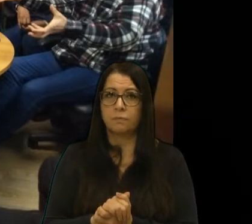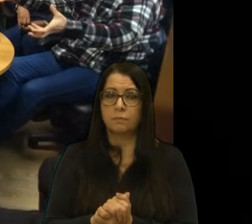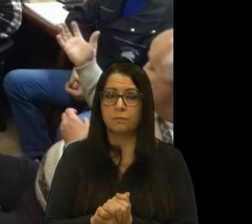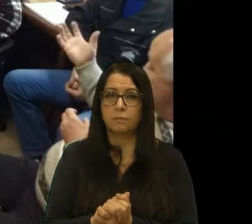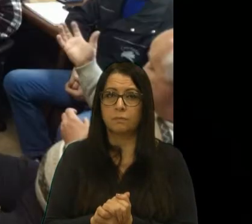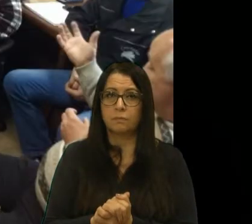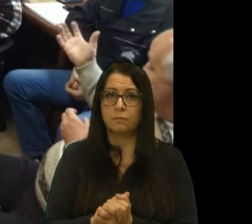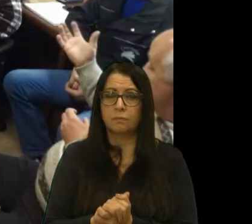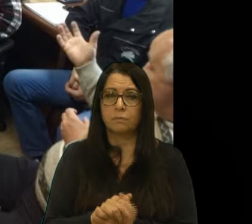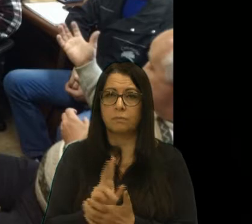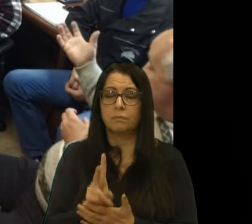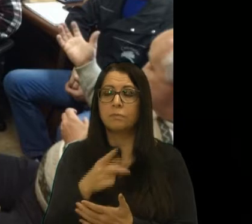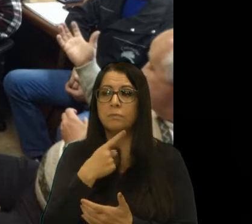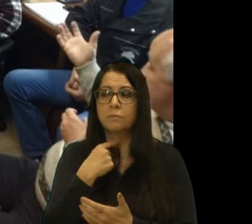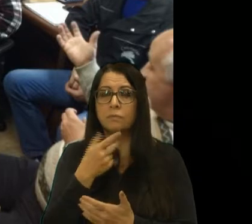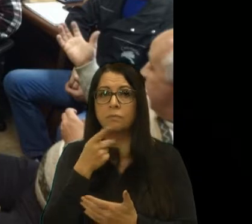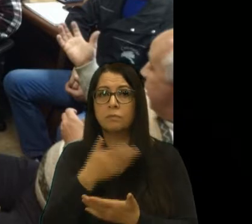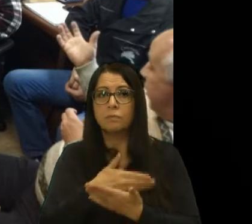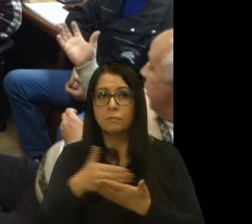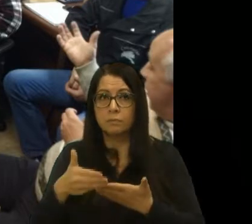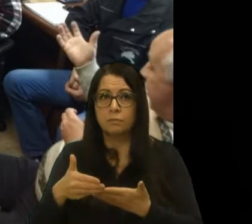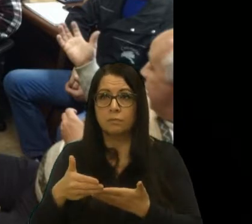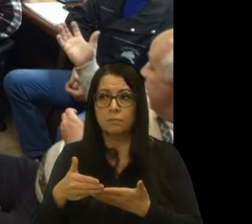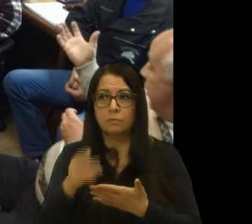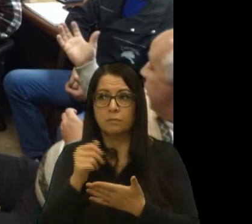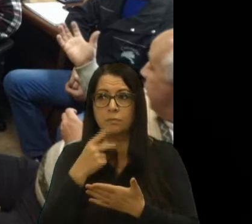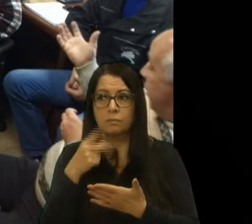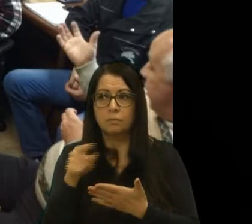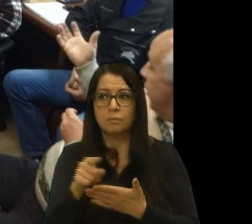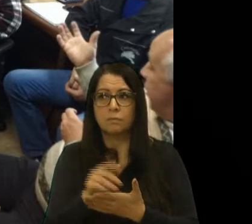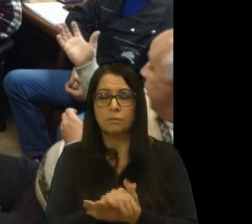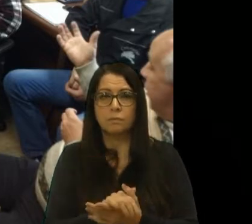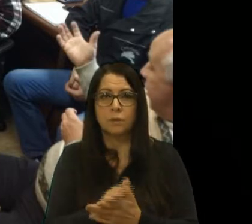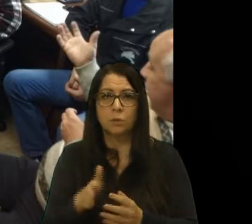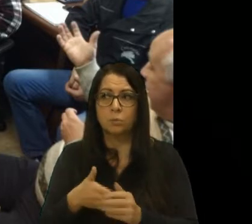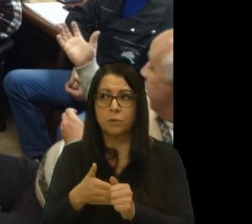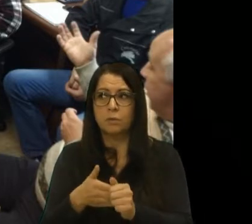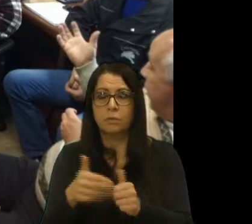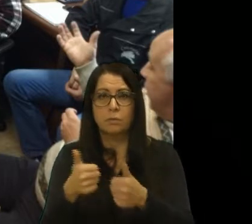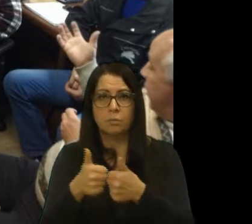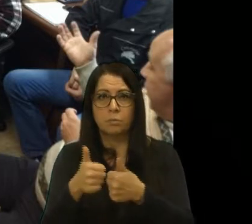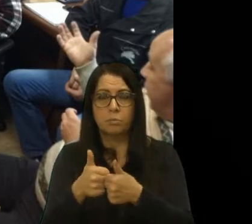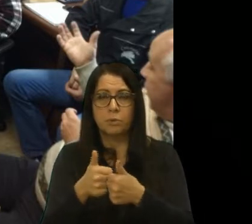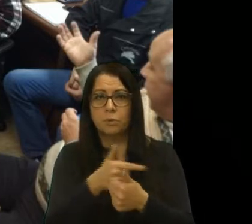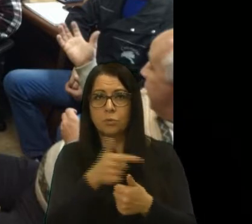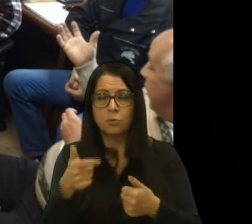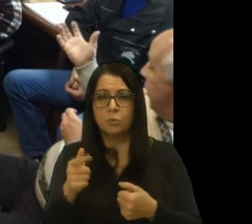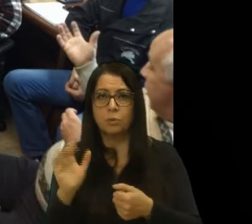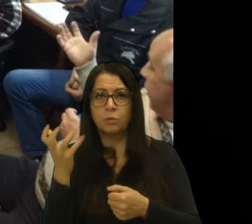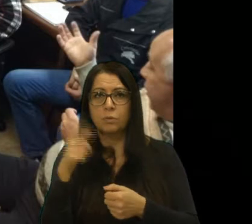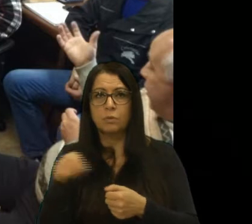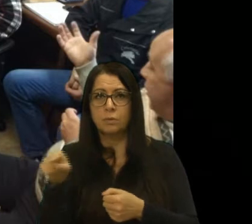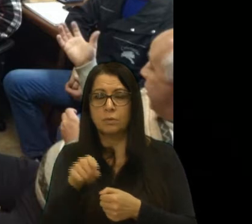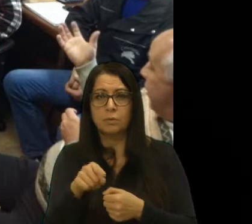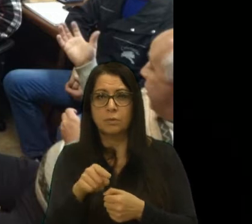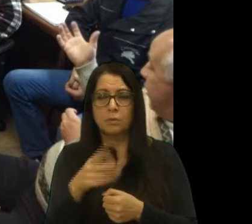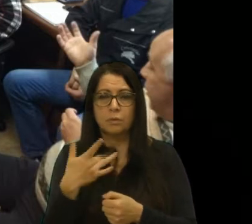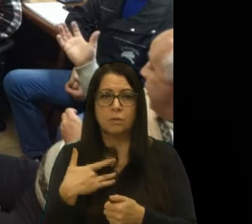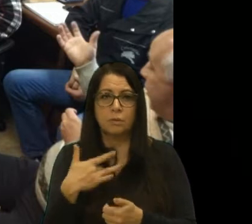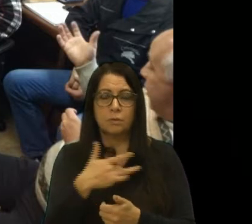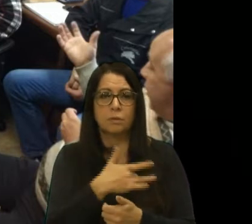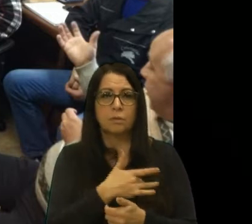eu sempre gosto de falar, desde o começo, digamos, podemos assim dizer, a gente acompanha de perto a situação dos nossos agentes da saúde,